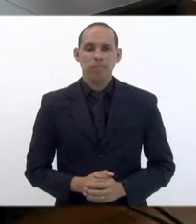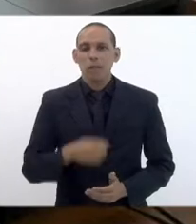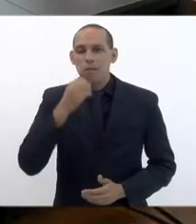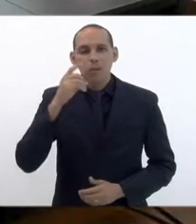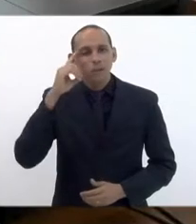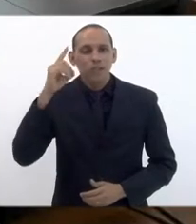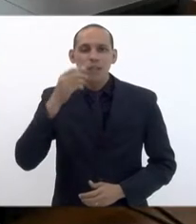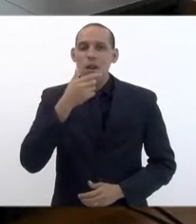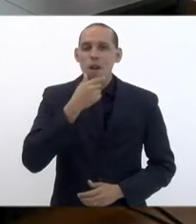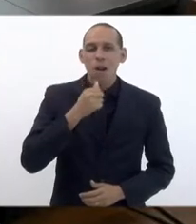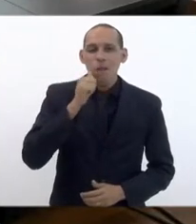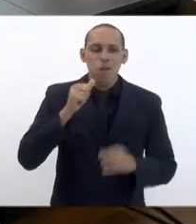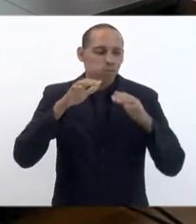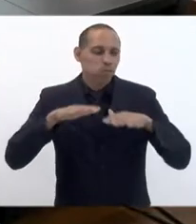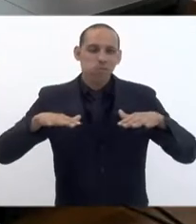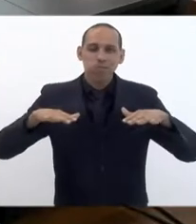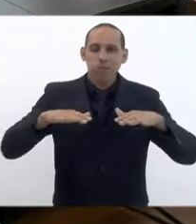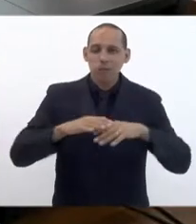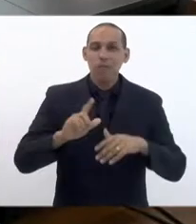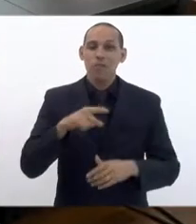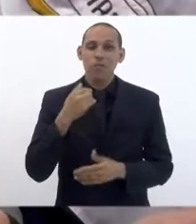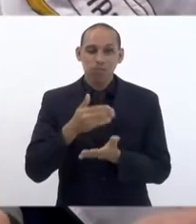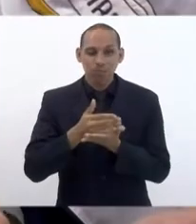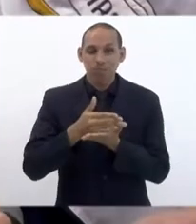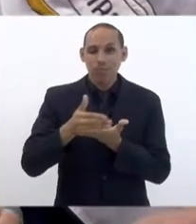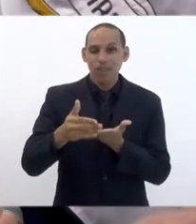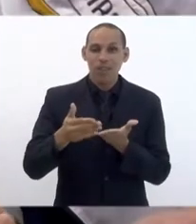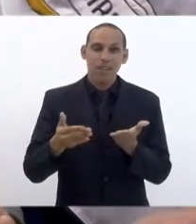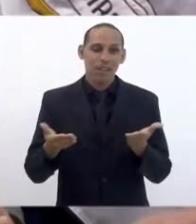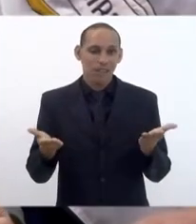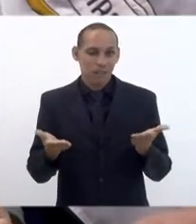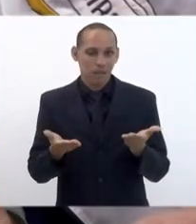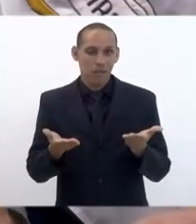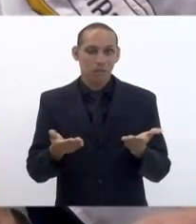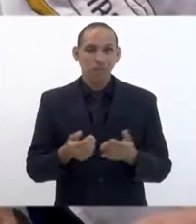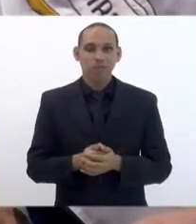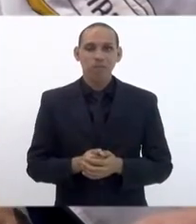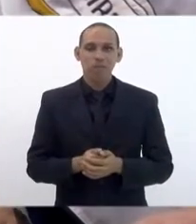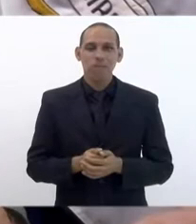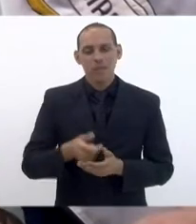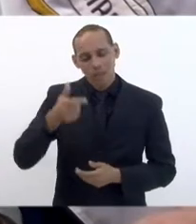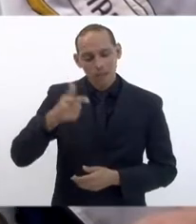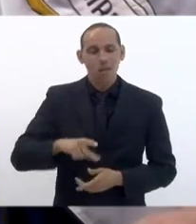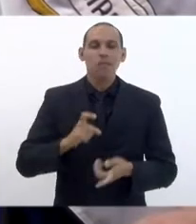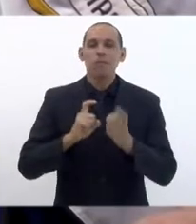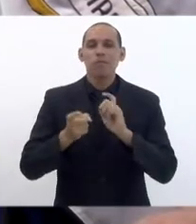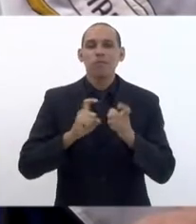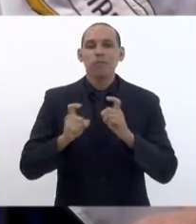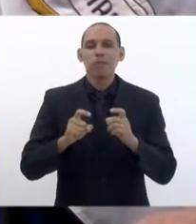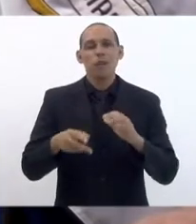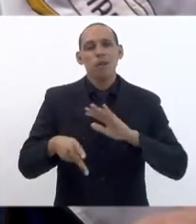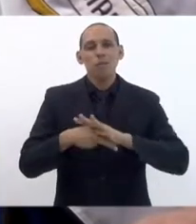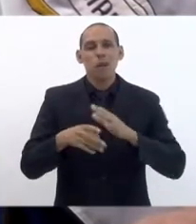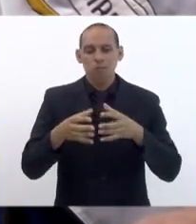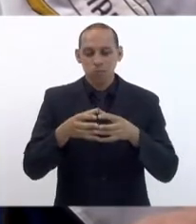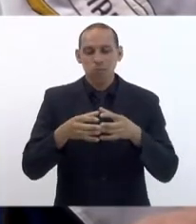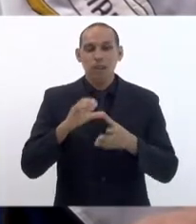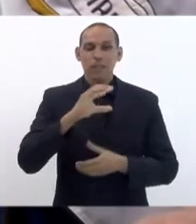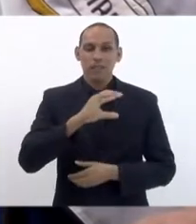Bom dia a todas e a todos. Damos início a mais uma reunião da Comissão de Constituição e Justiça,